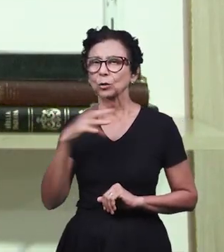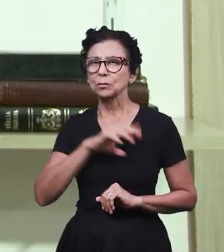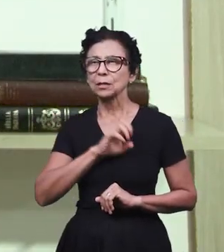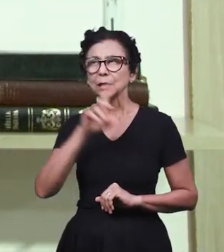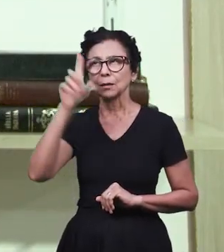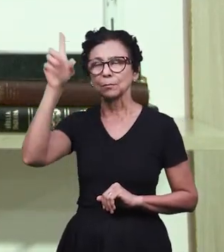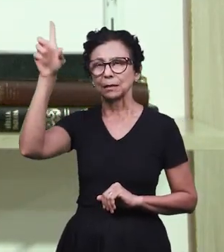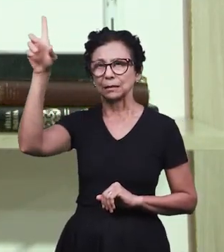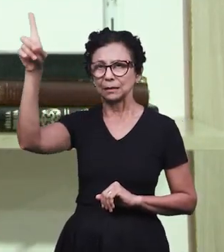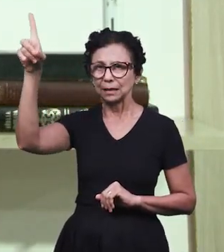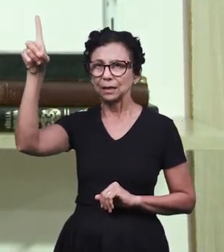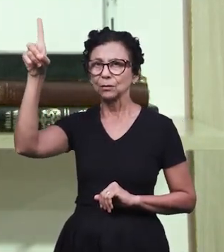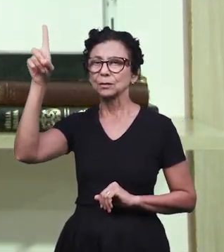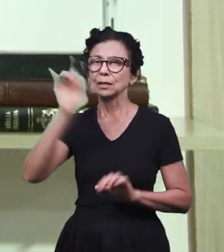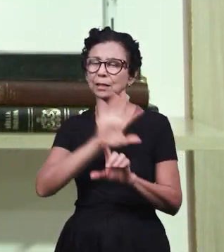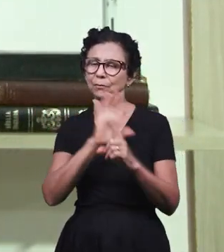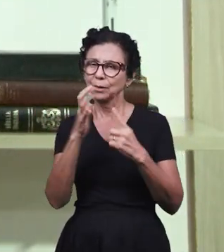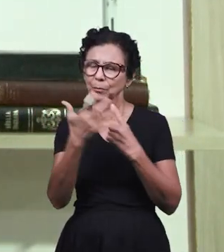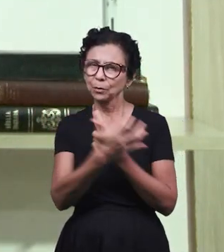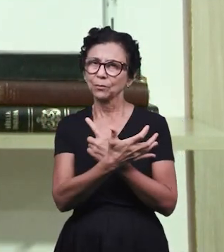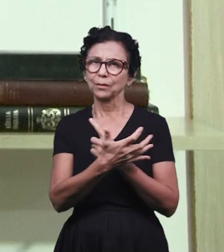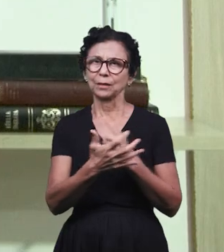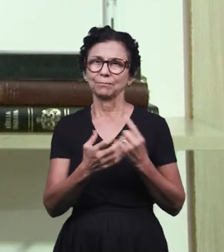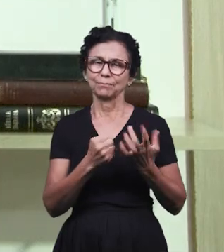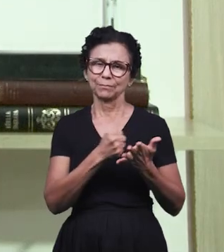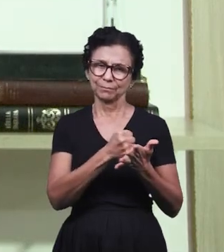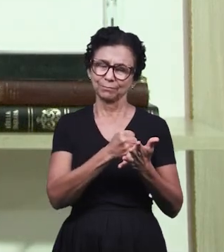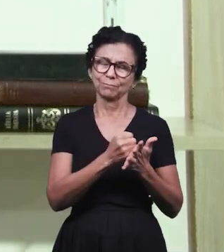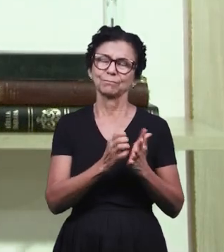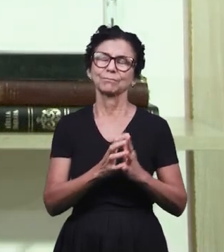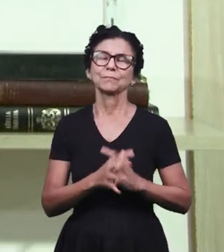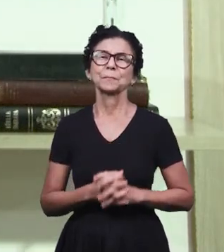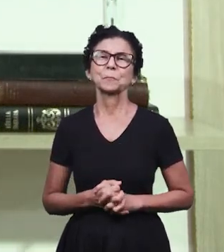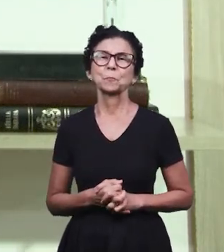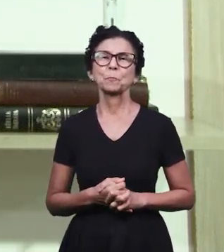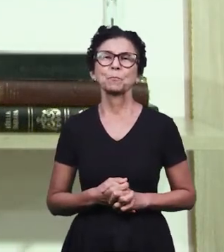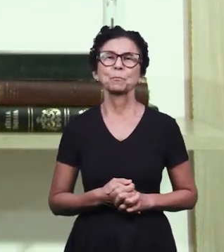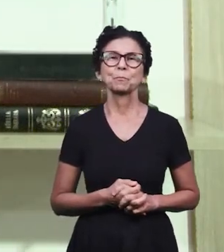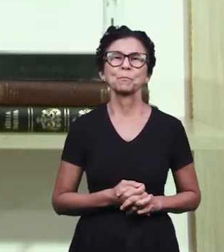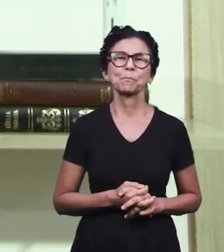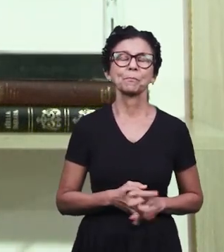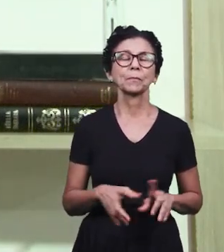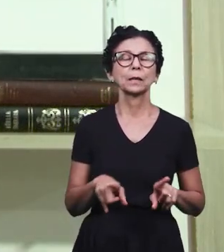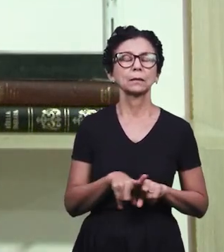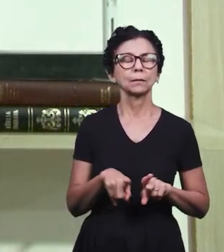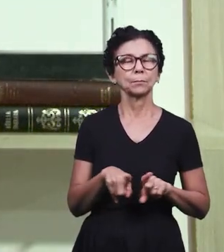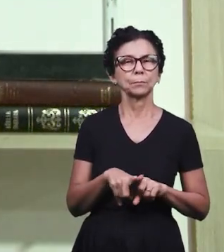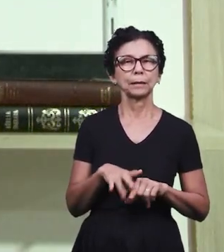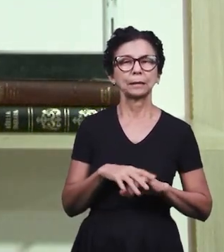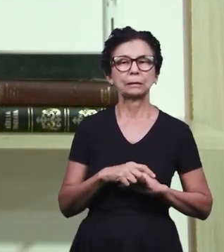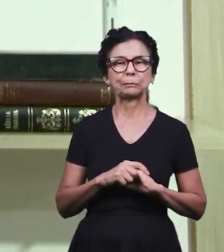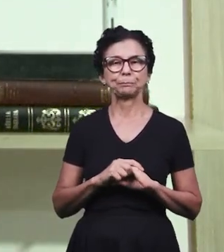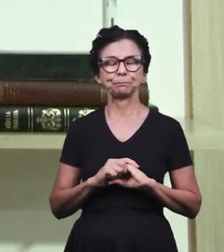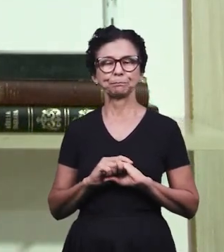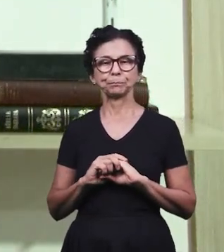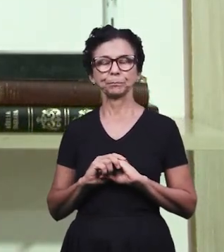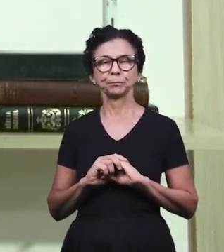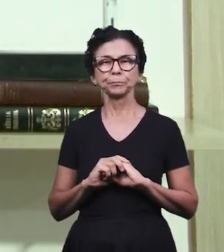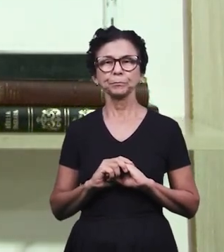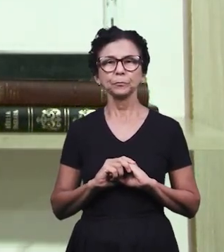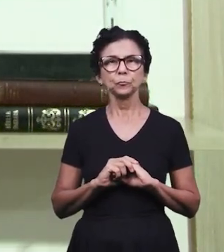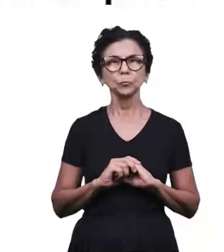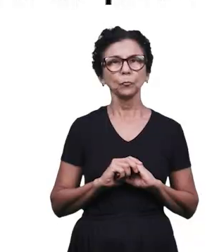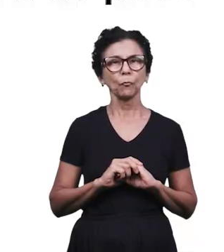os seus. Essa é uma certeza que nós temos. Um outro ponto importante de acolhimento é assim